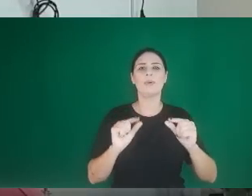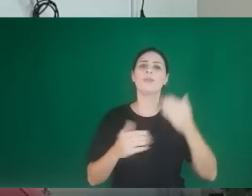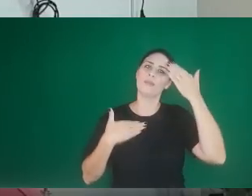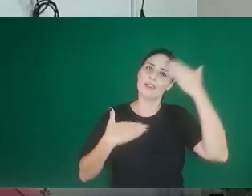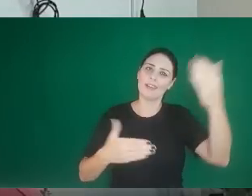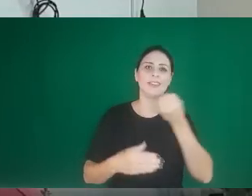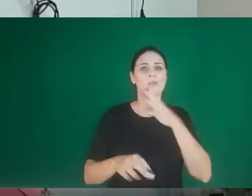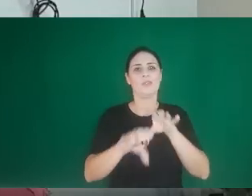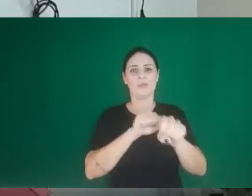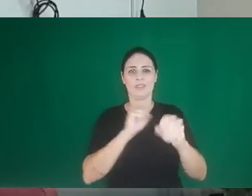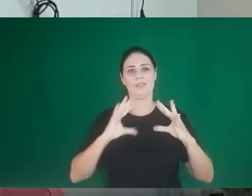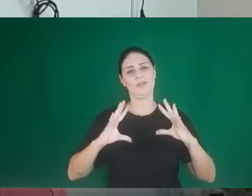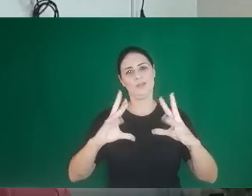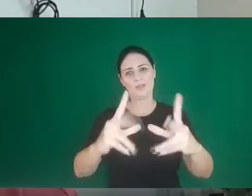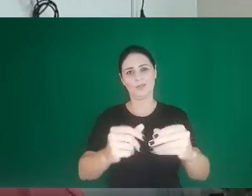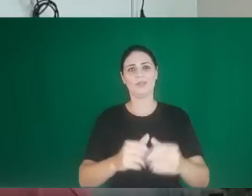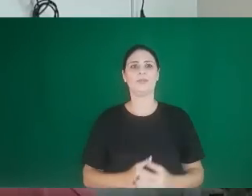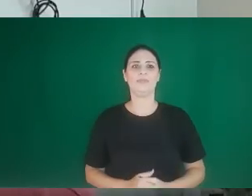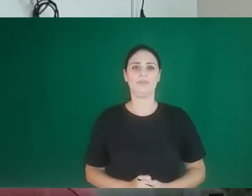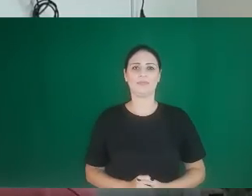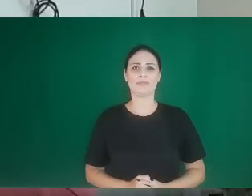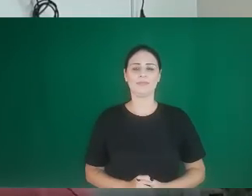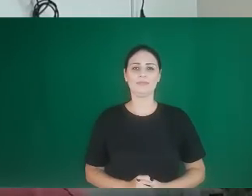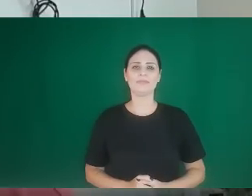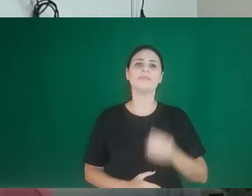diálogo. Obrigada e uma boa formação a todos.